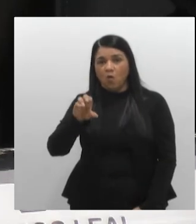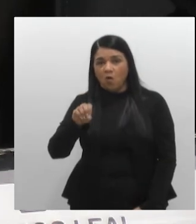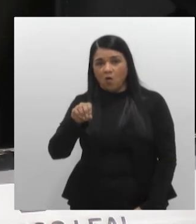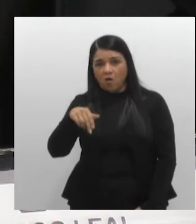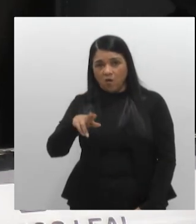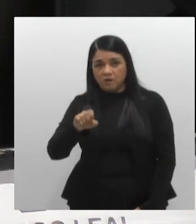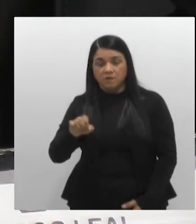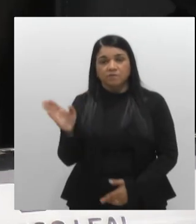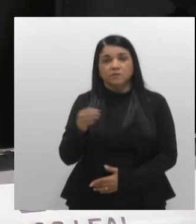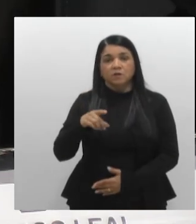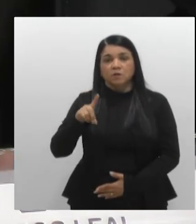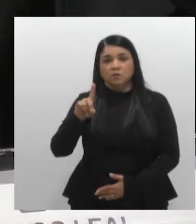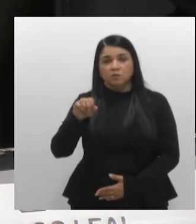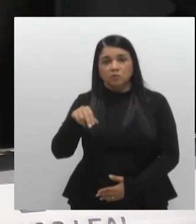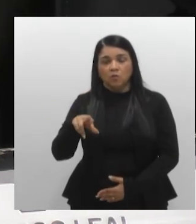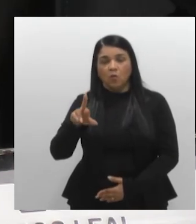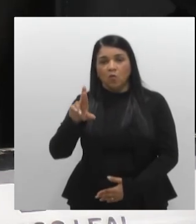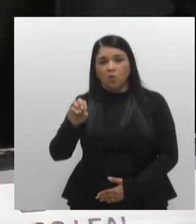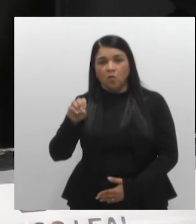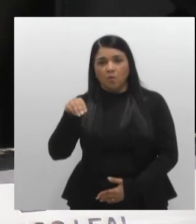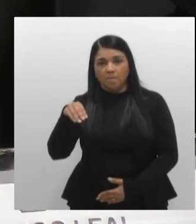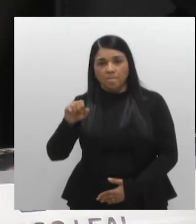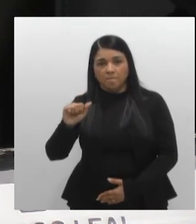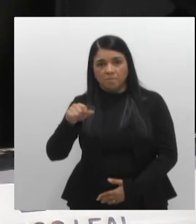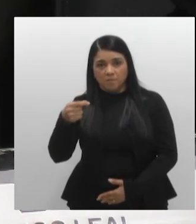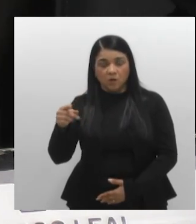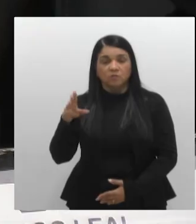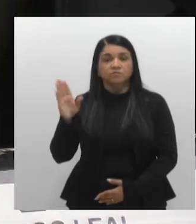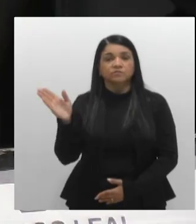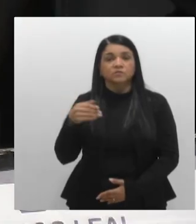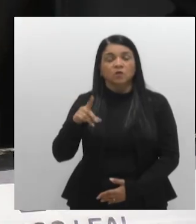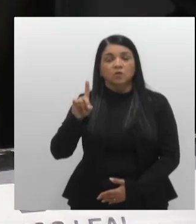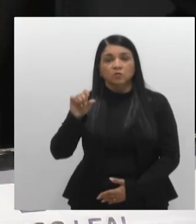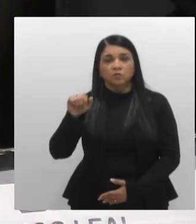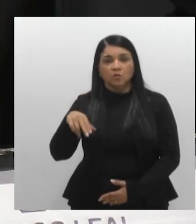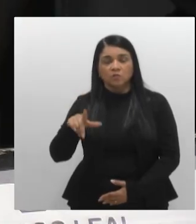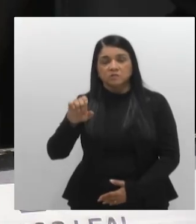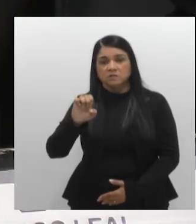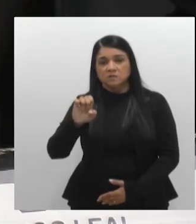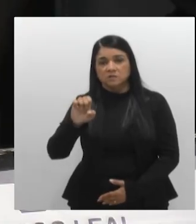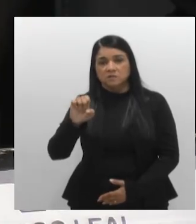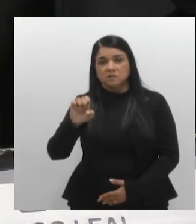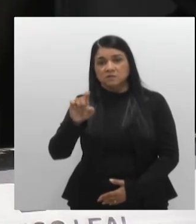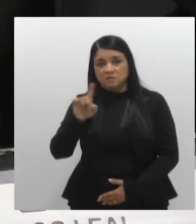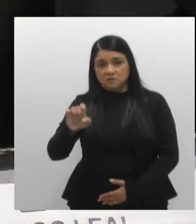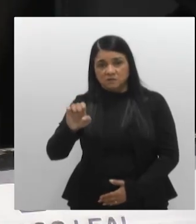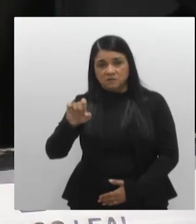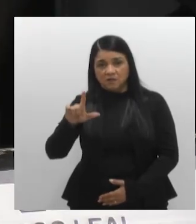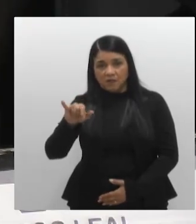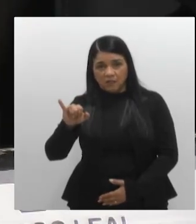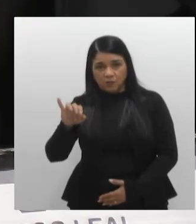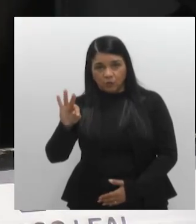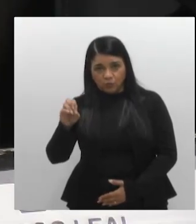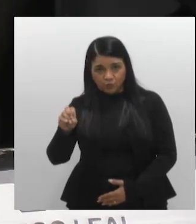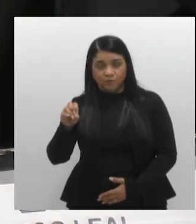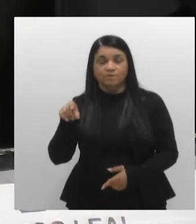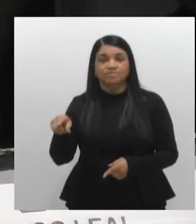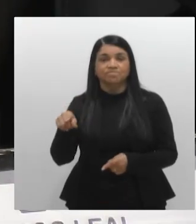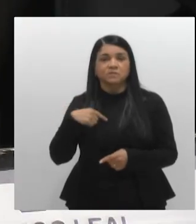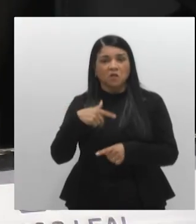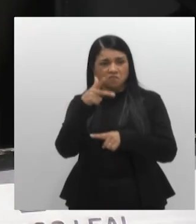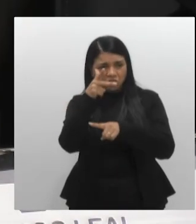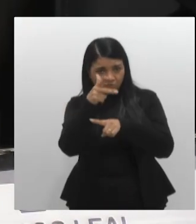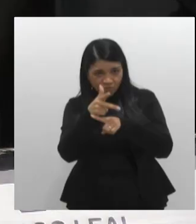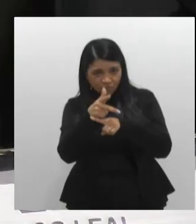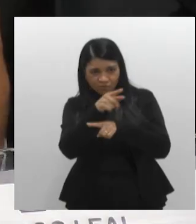Zé Maria, os novos aqui, Dom Zé Maria, Dom Jansen, Dom Zé Lito, dizer o seguinte: pelo filme,